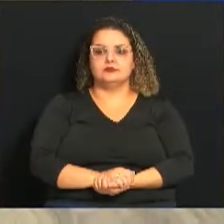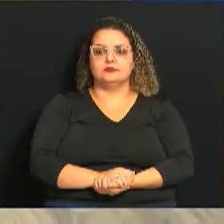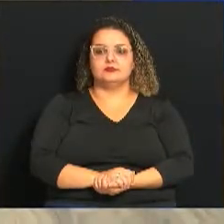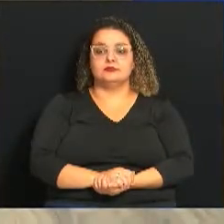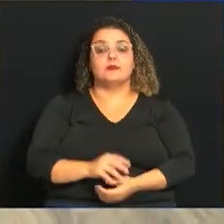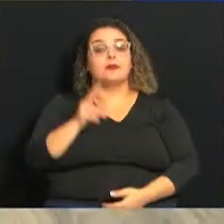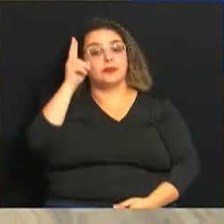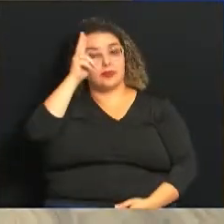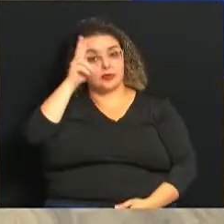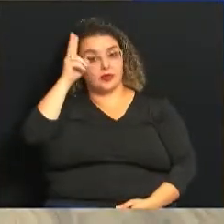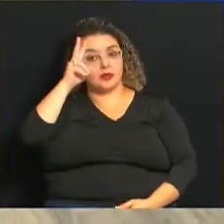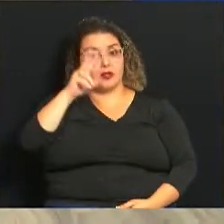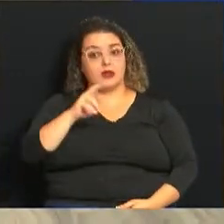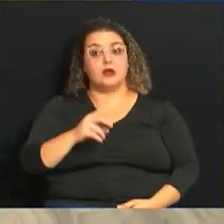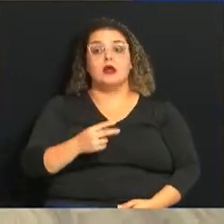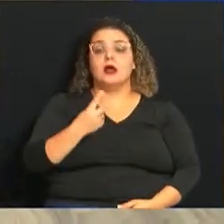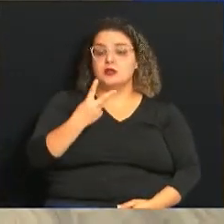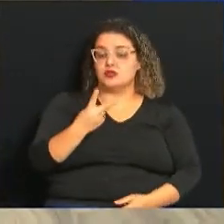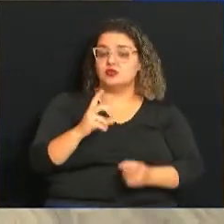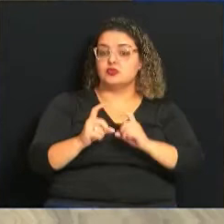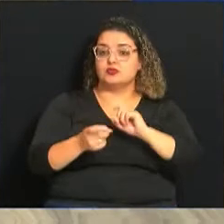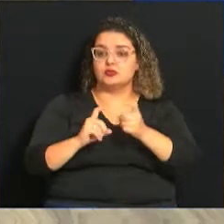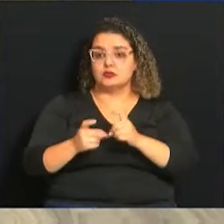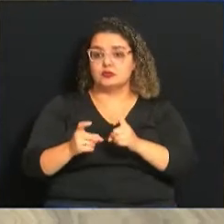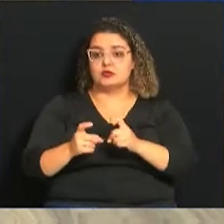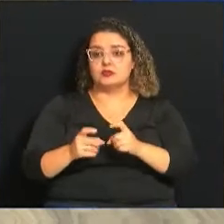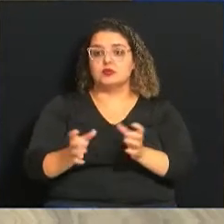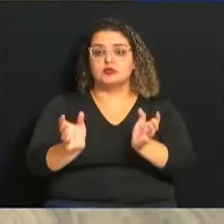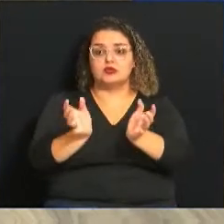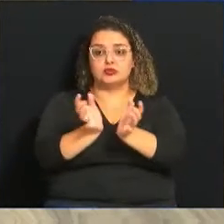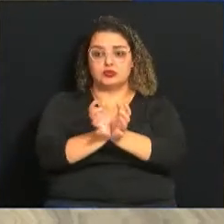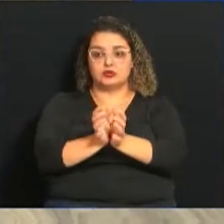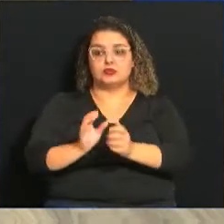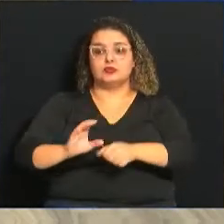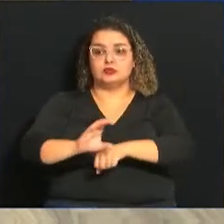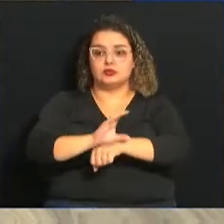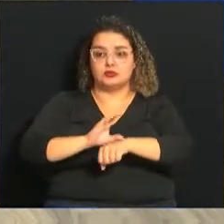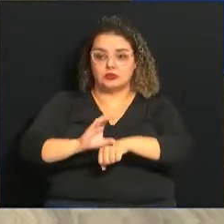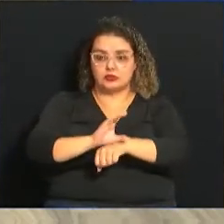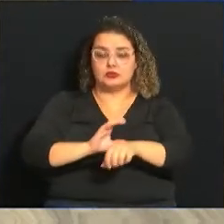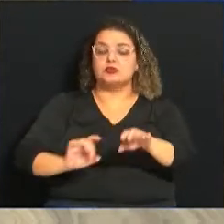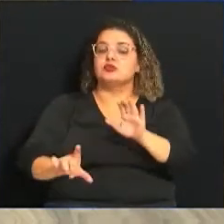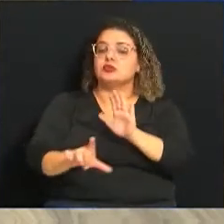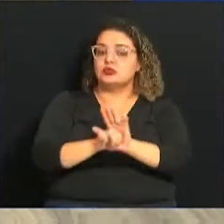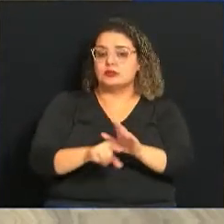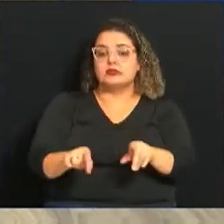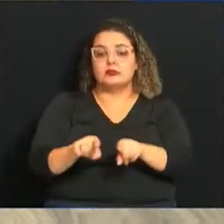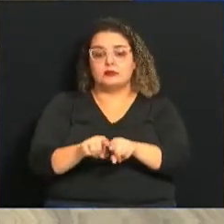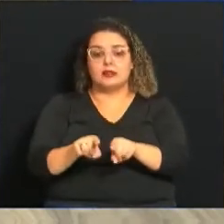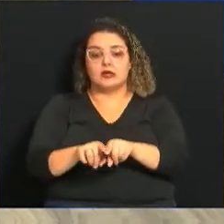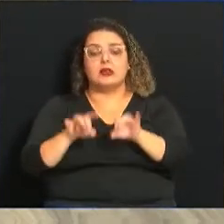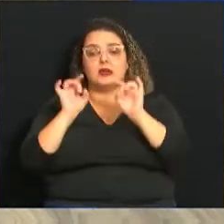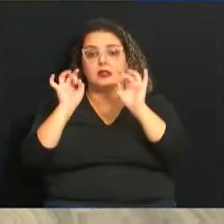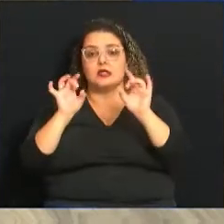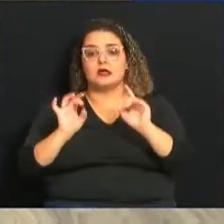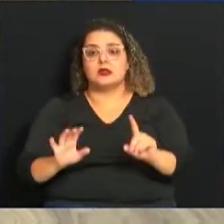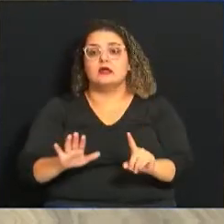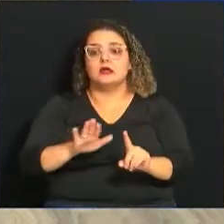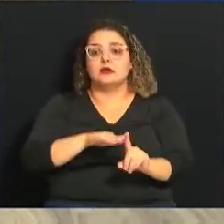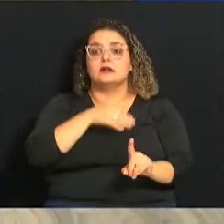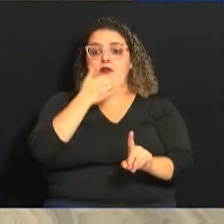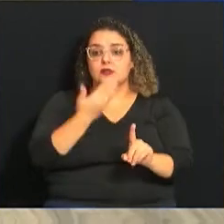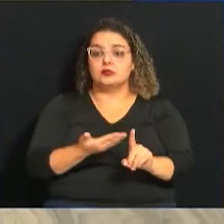Lembrando que as 2 reuniões, tanto a de Comissão de Constituição e Legalidade quanto a especial de honraria, elas